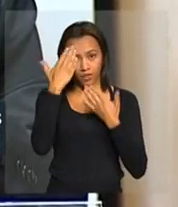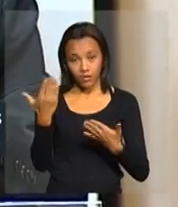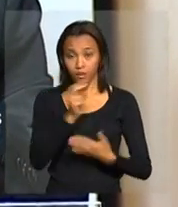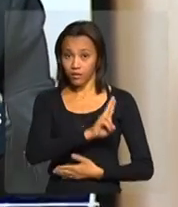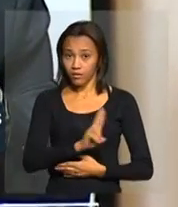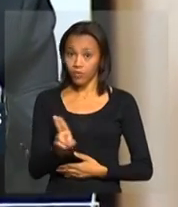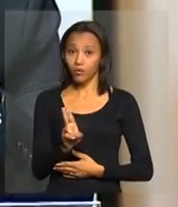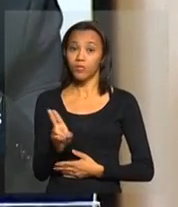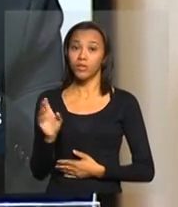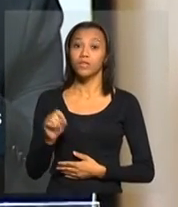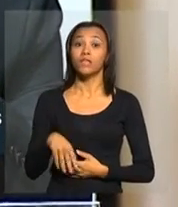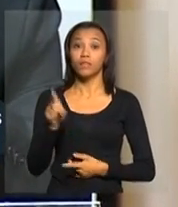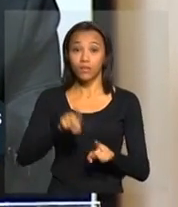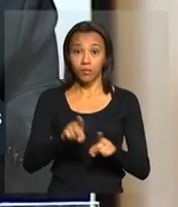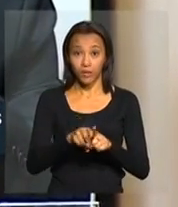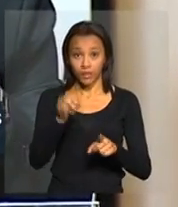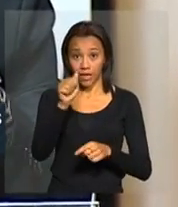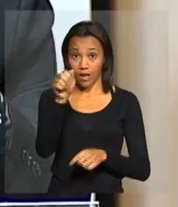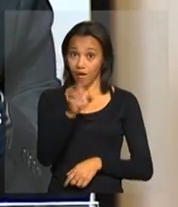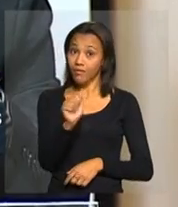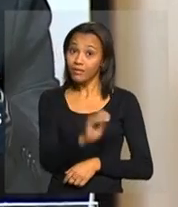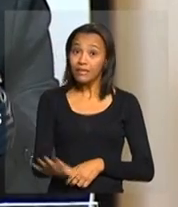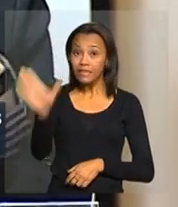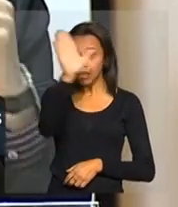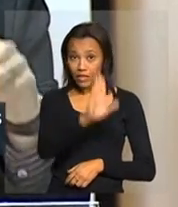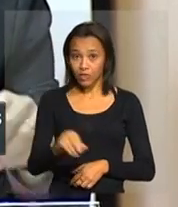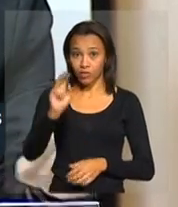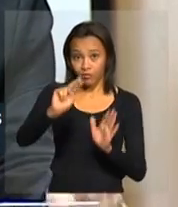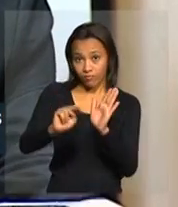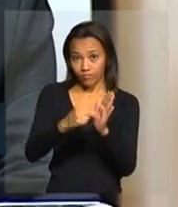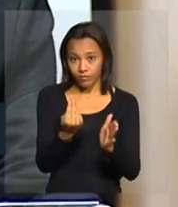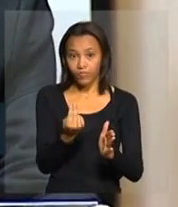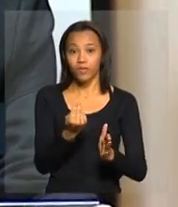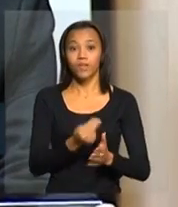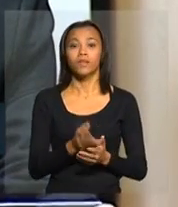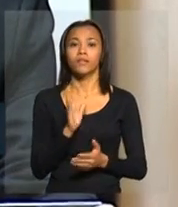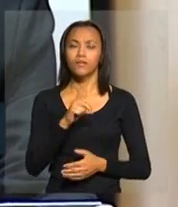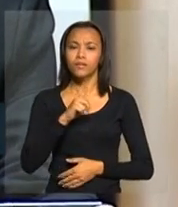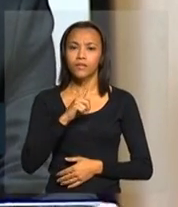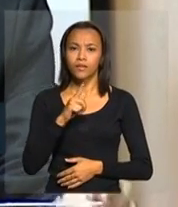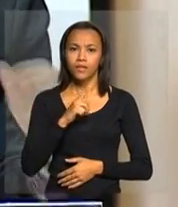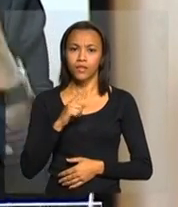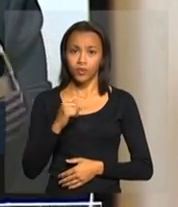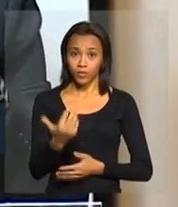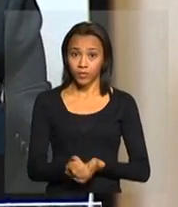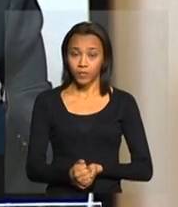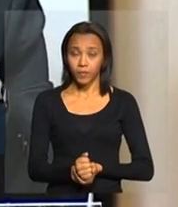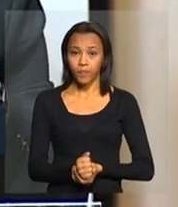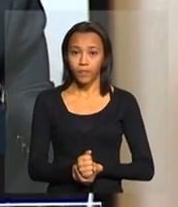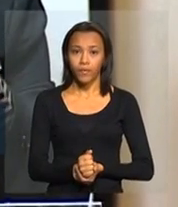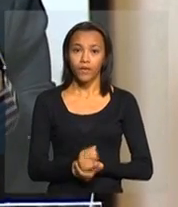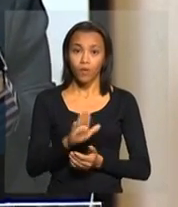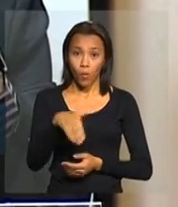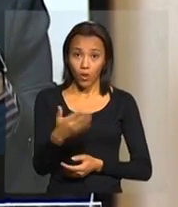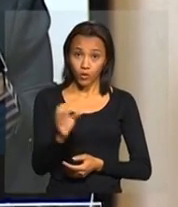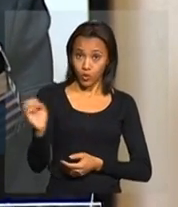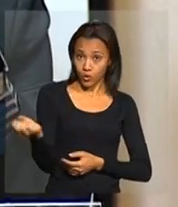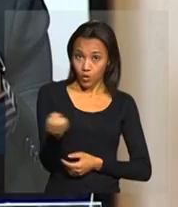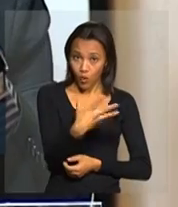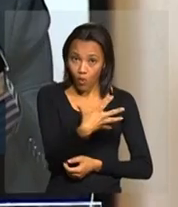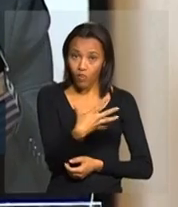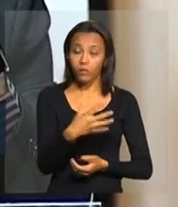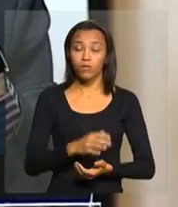Sistema Nacional de Transplantes, a todos que têm acorrido ao chamado Ministério da Saúde quando dessas novas